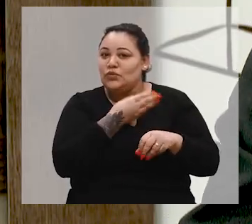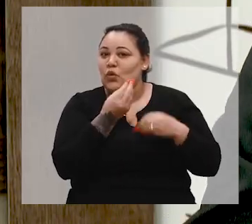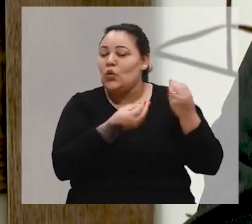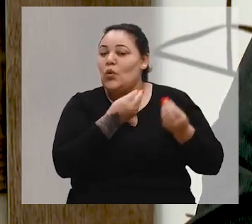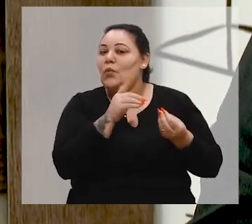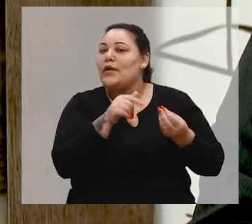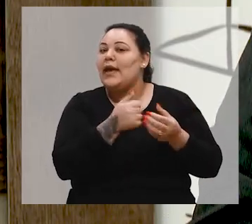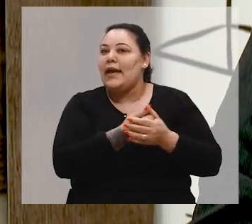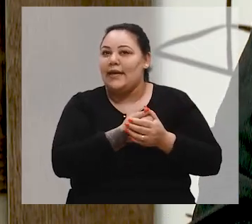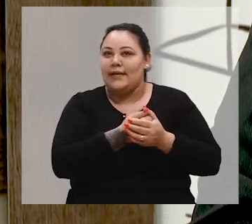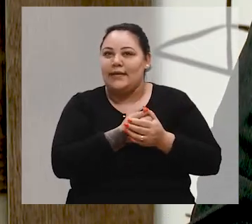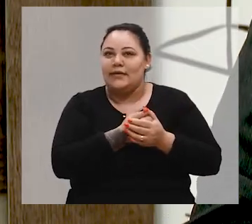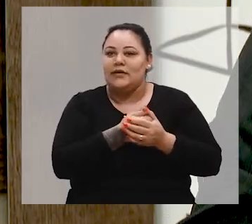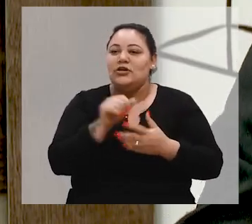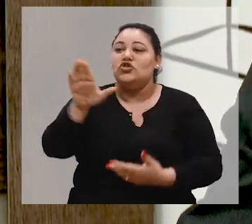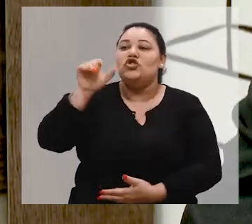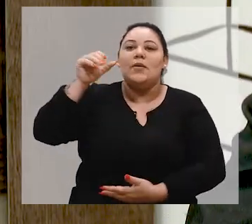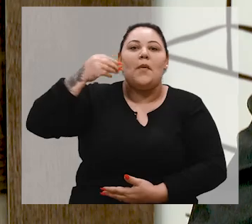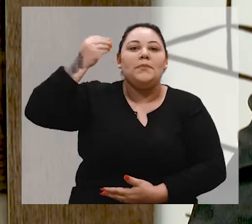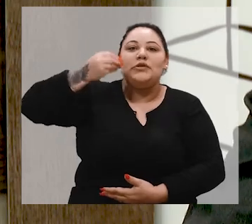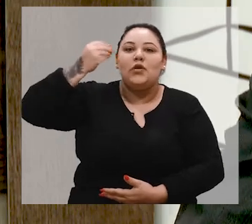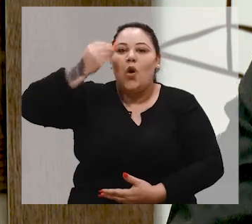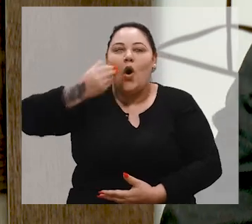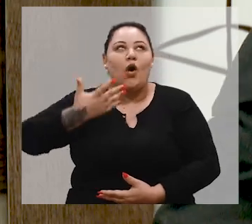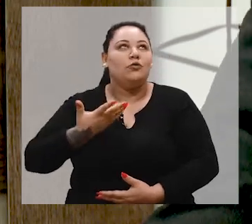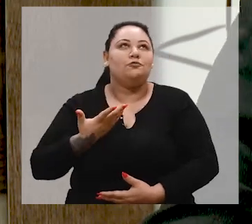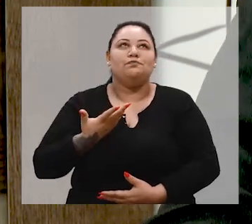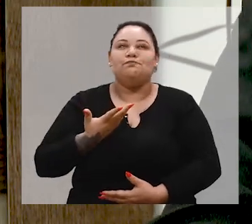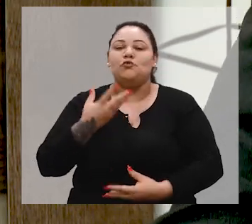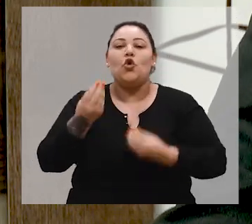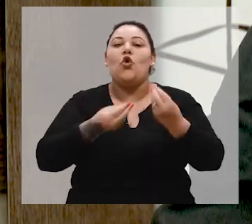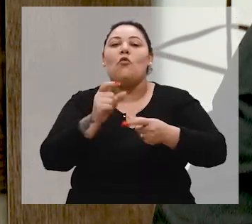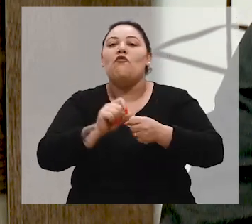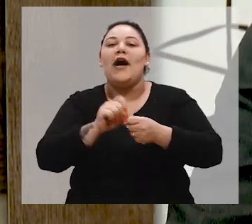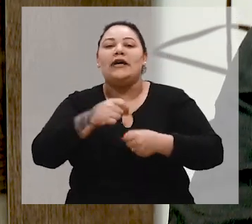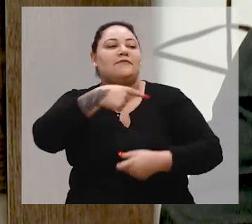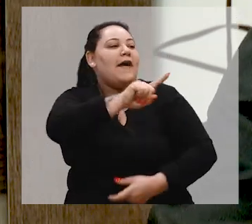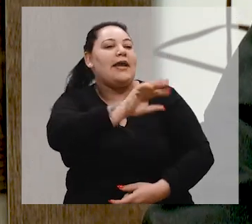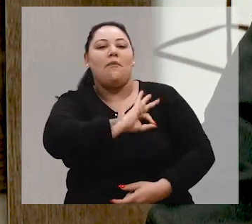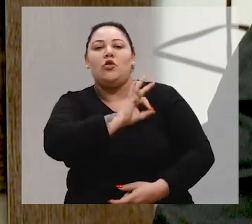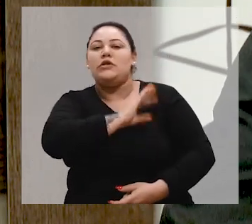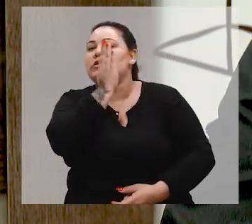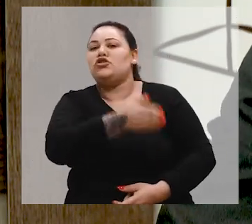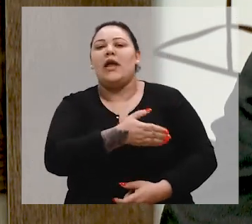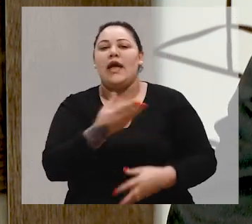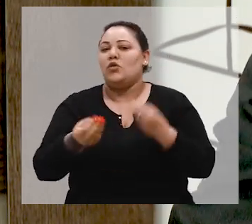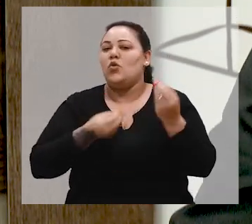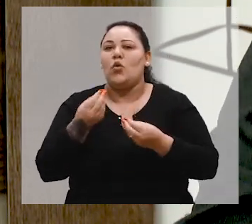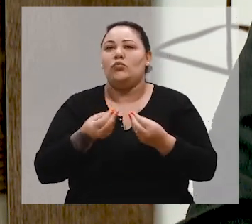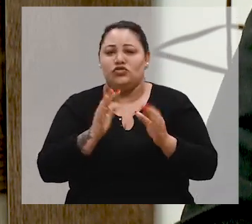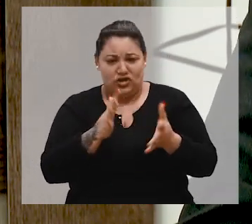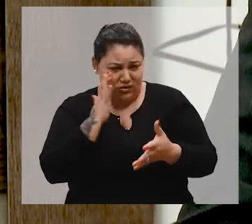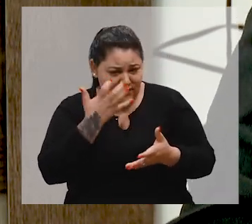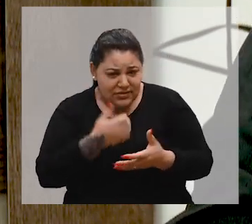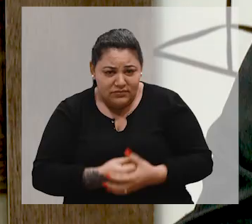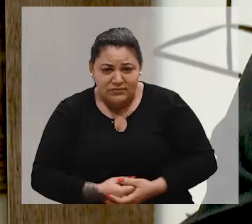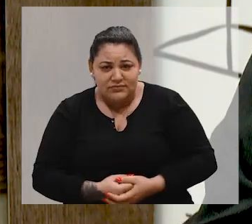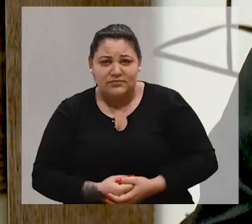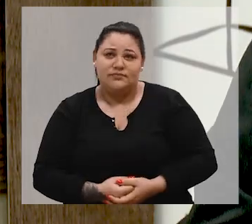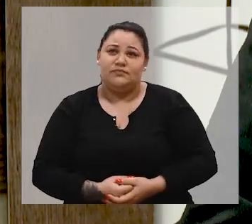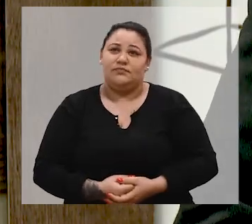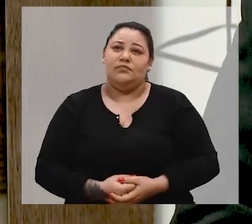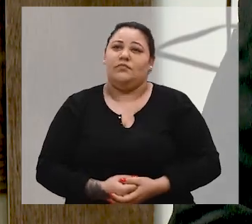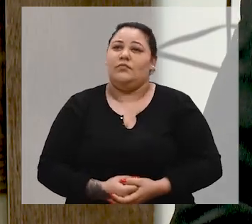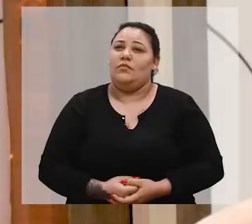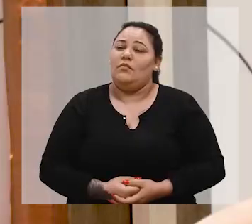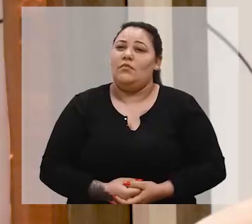funciona isso? Ele vai chamar uma figura que nem tu, um psicólogo, ou já vai recorrer a polícia? Funciona isso? E se já